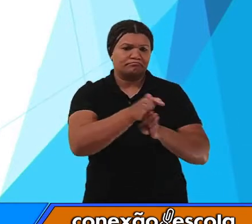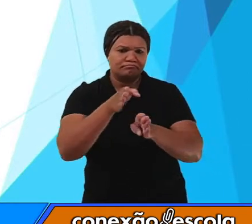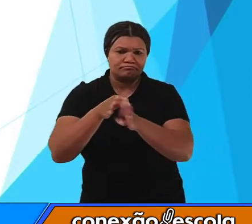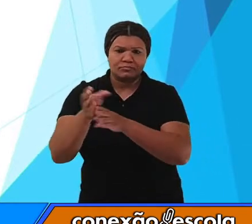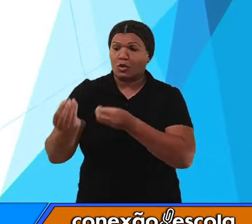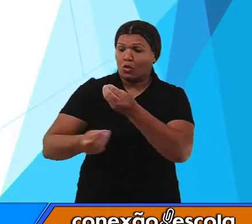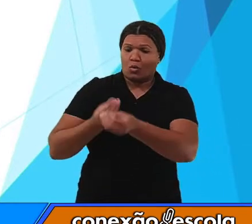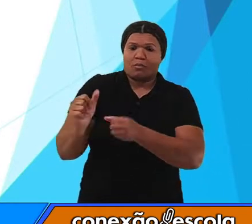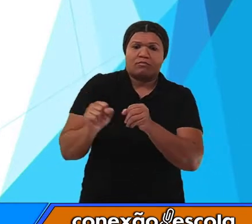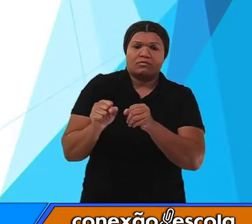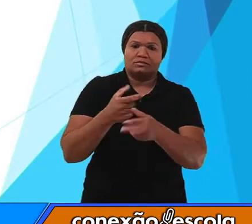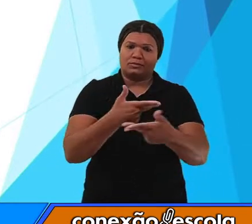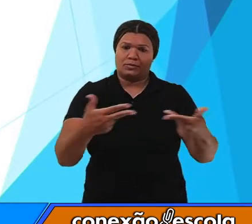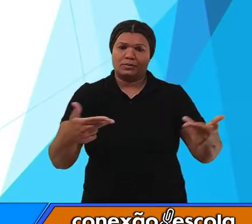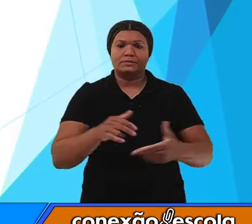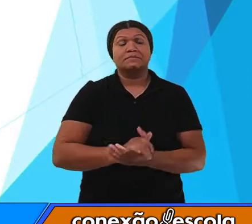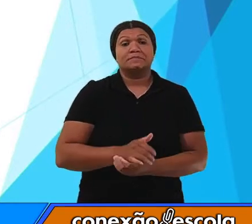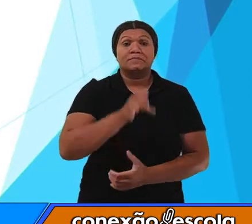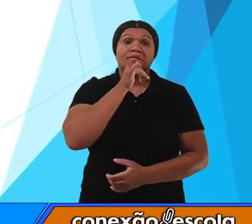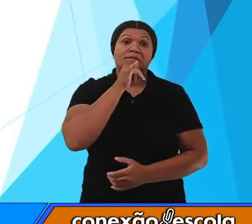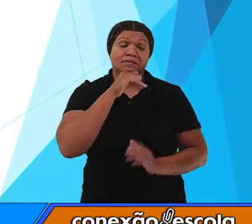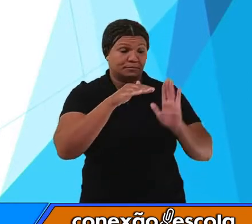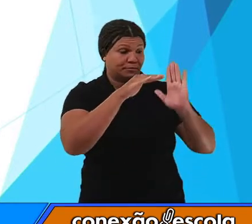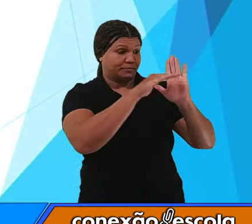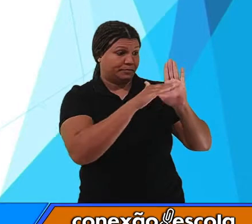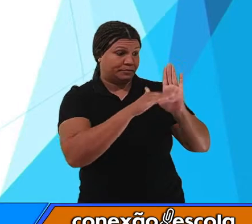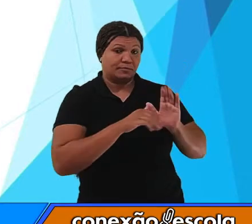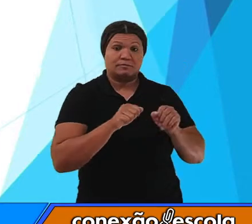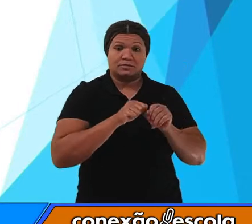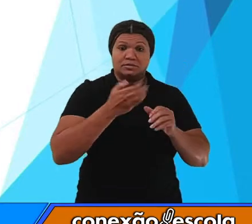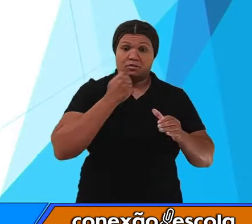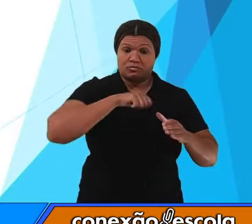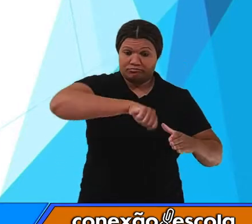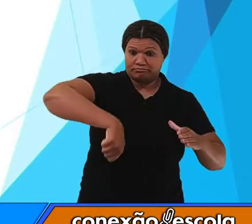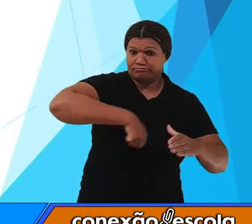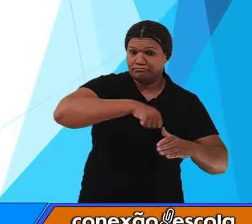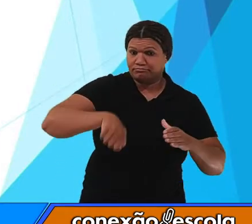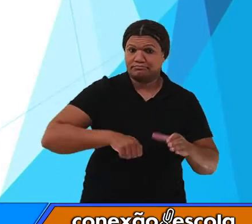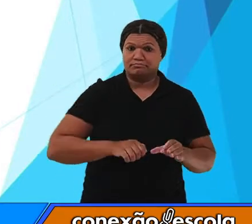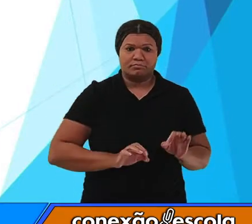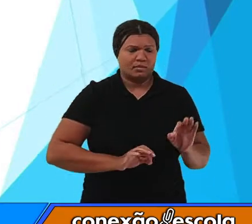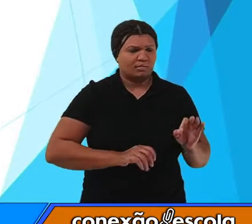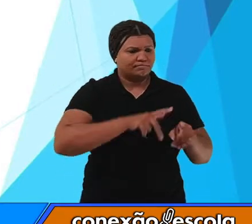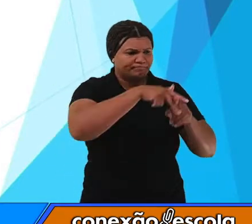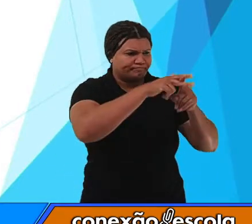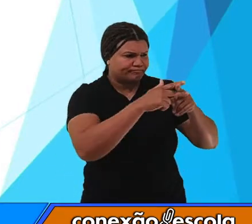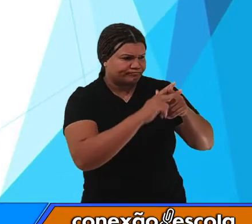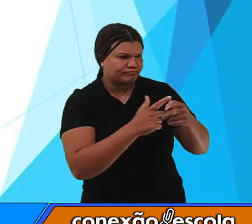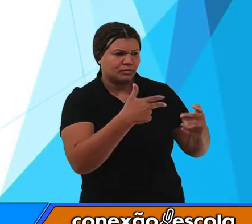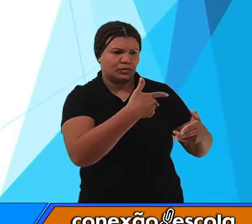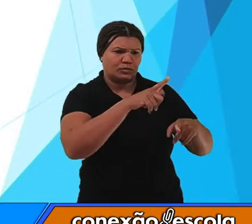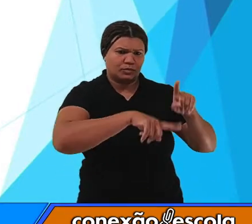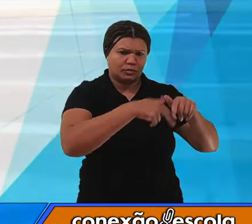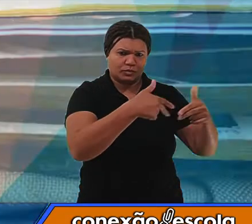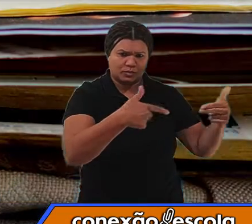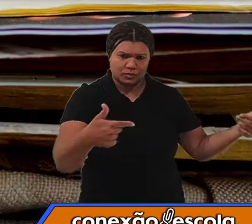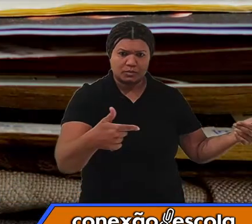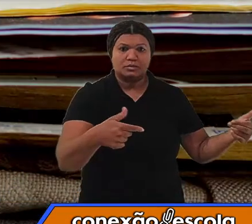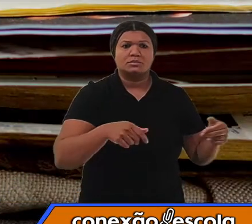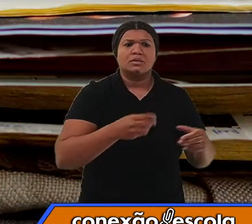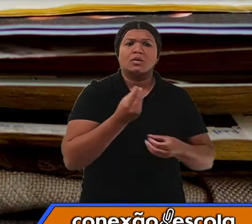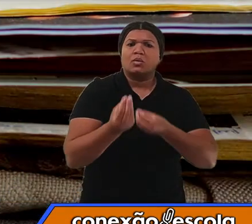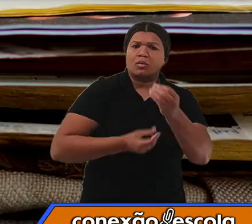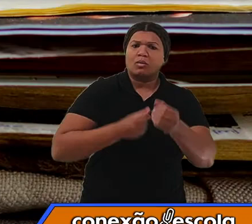algo. Por exemplo, uma receita, montar um móvel, manusear ou usar